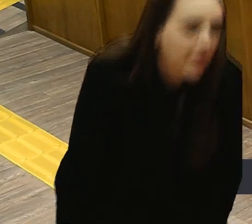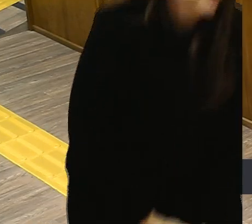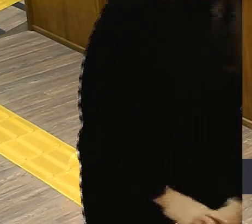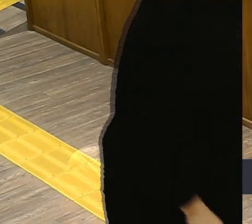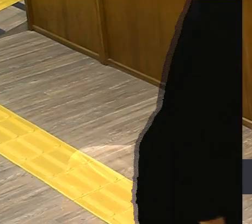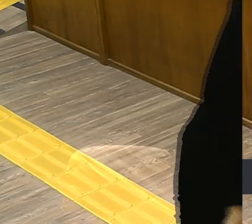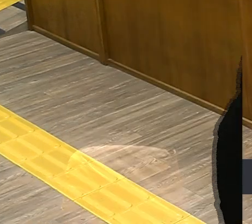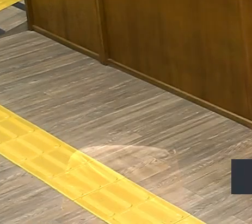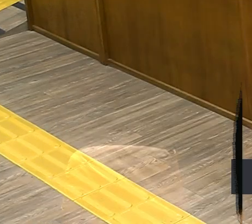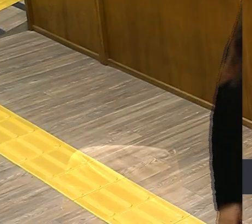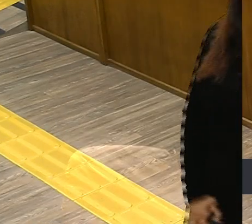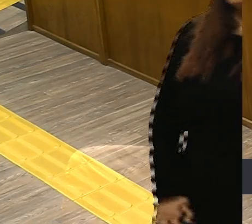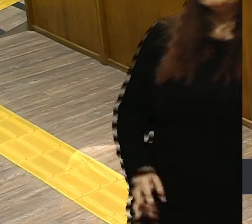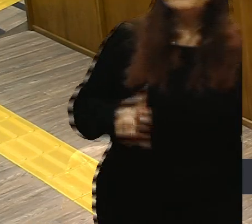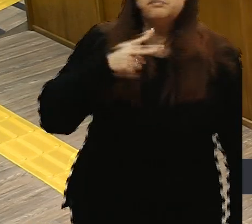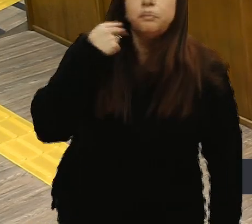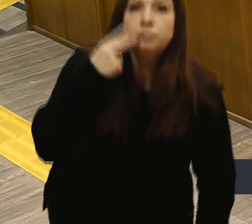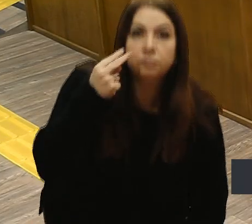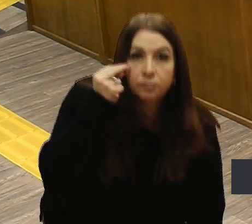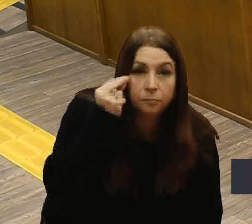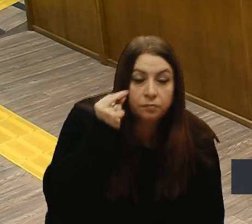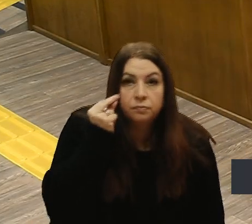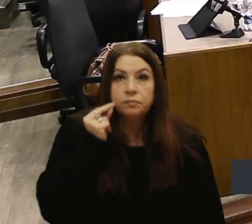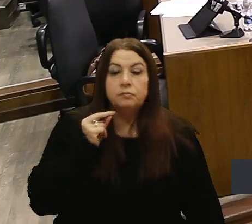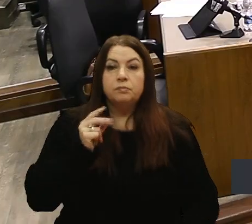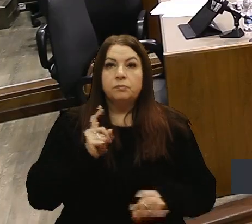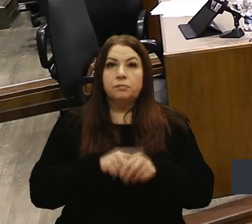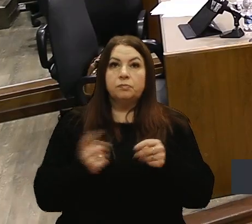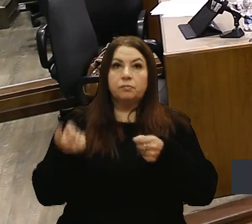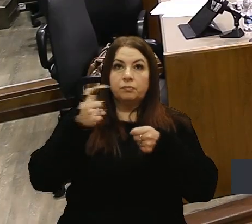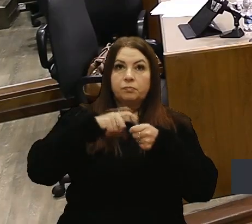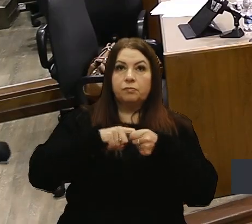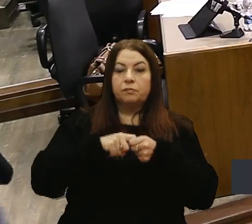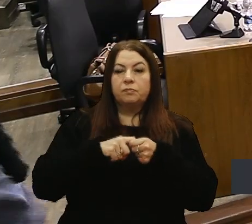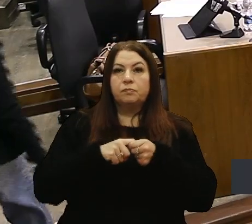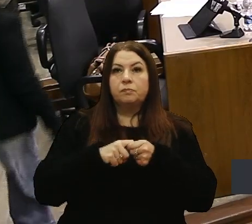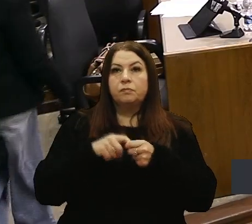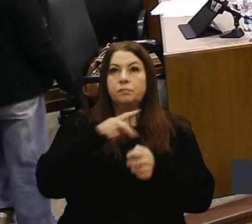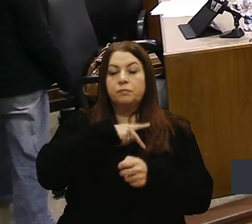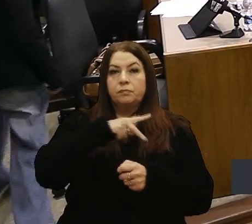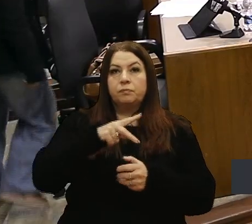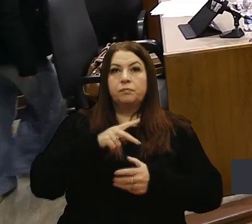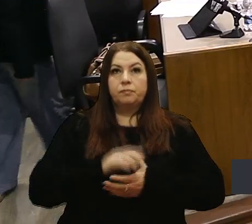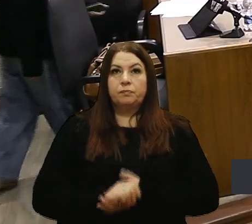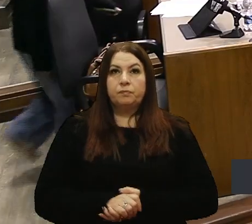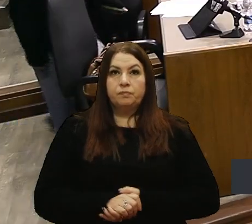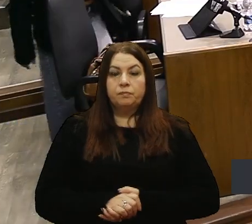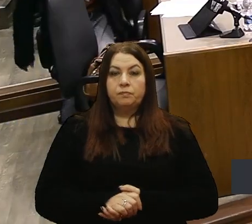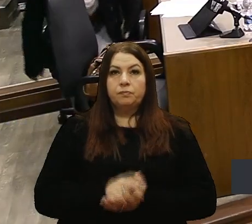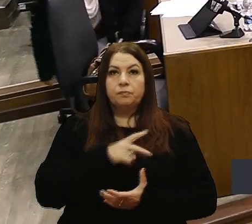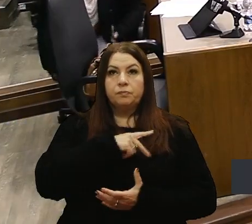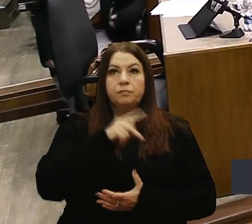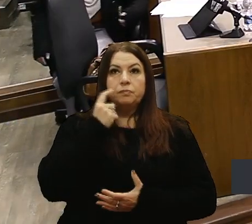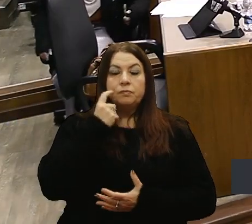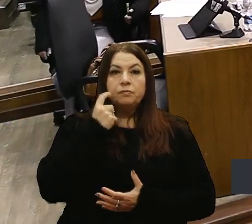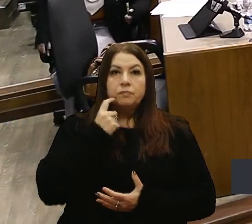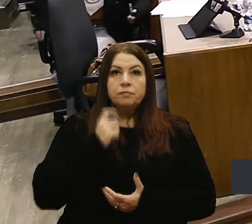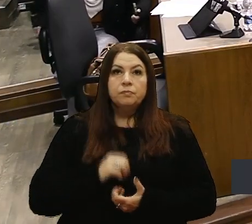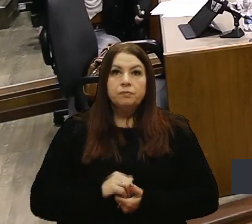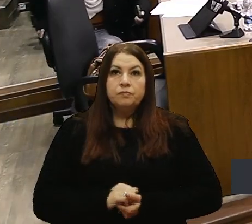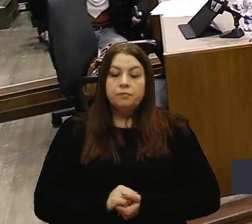Petrini. O próximo vereador inscrito é o vereador Cláudio Libardi, momento que retransmito o cargo da presidência ao presidente Wagner